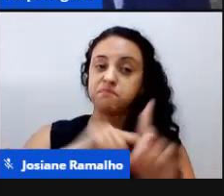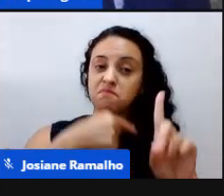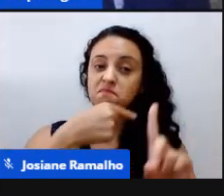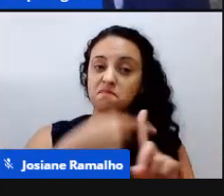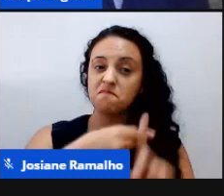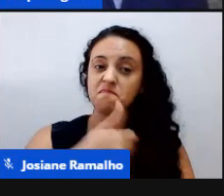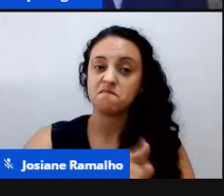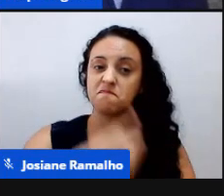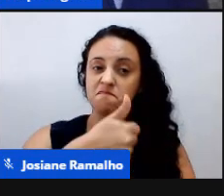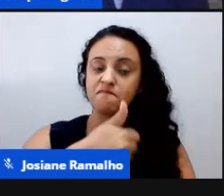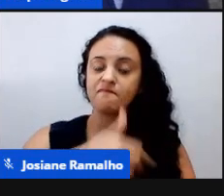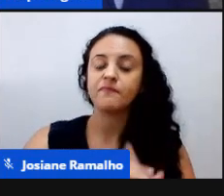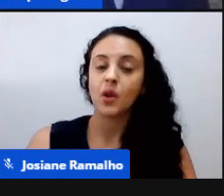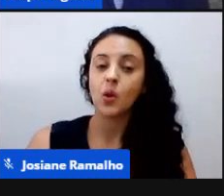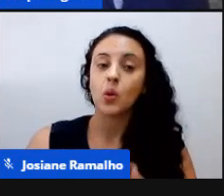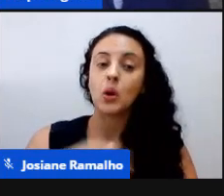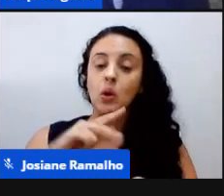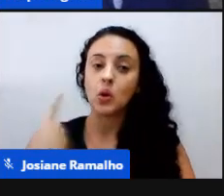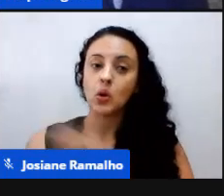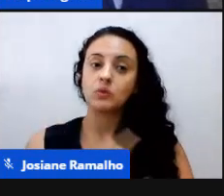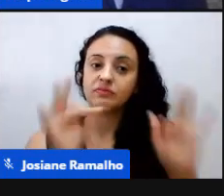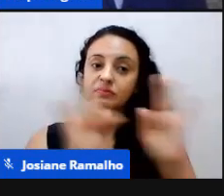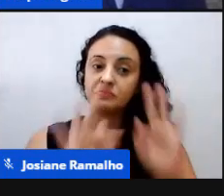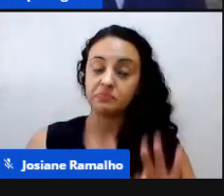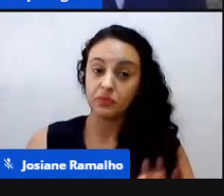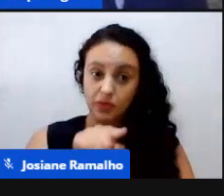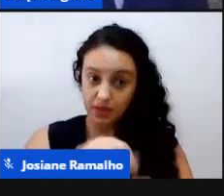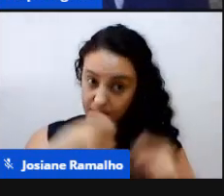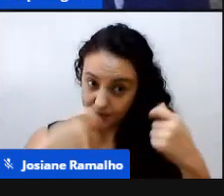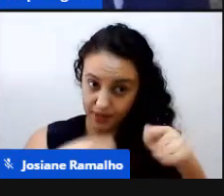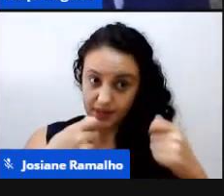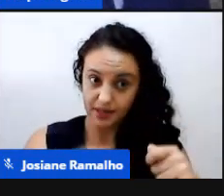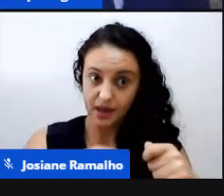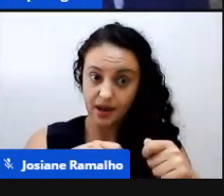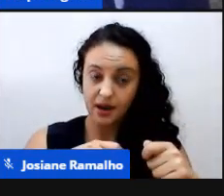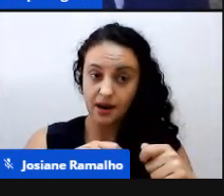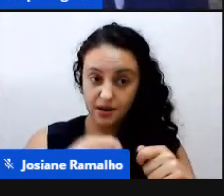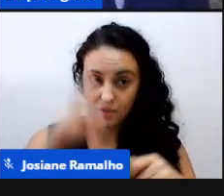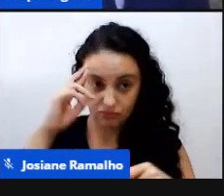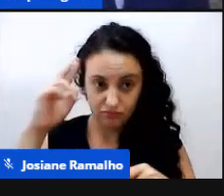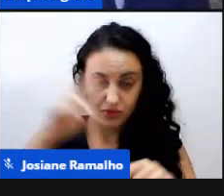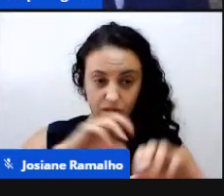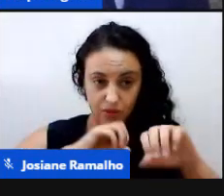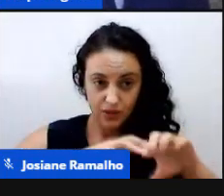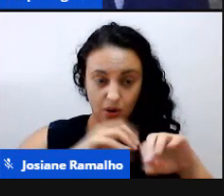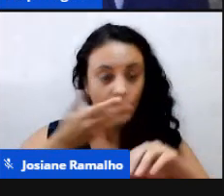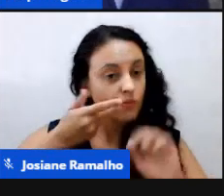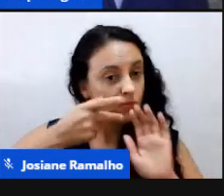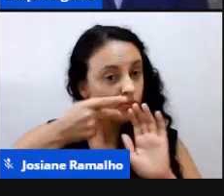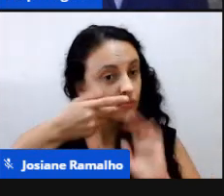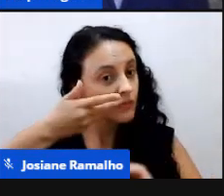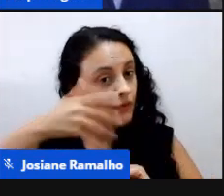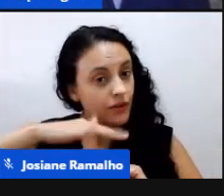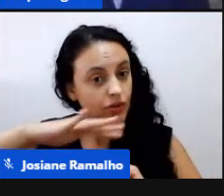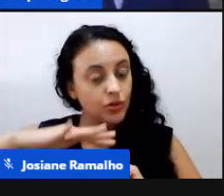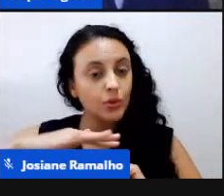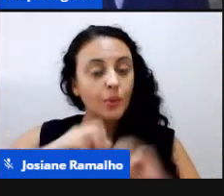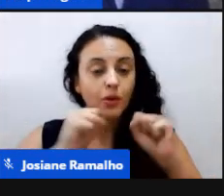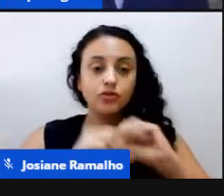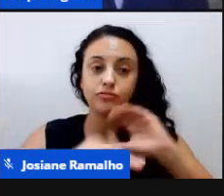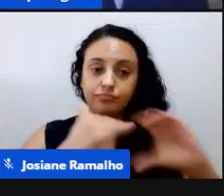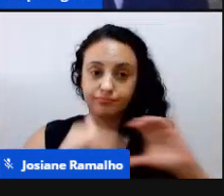muito felizes e o que vocês precisarem, a Gerência da Educação Infantil está à disposição de cada um de vocês. Muito obrigado